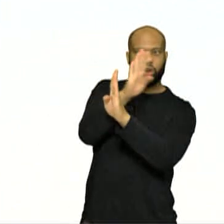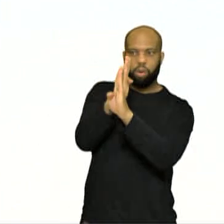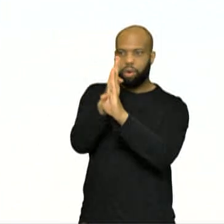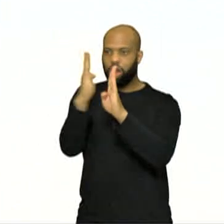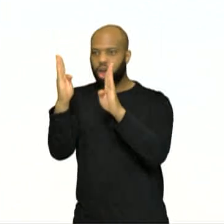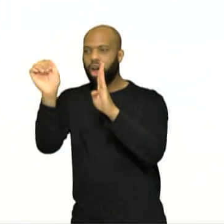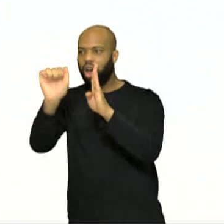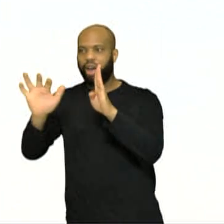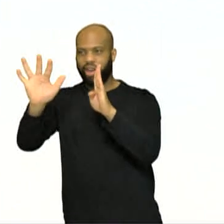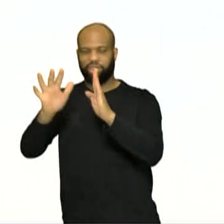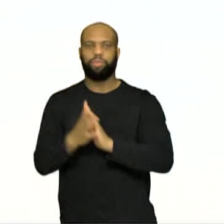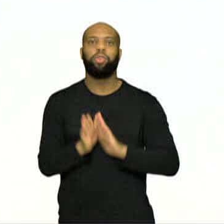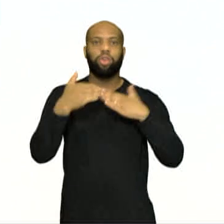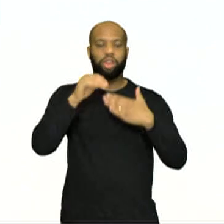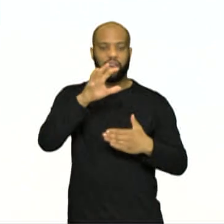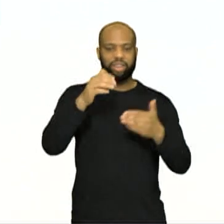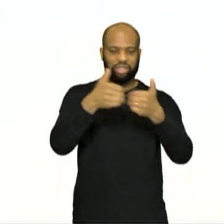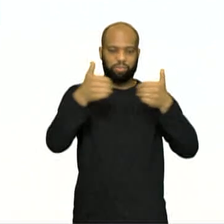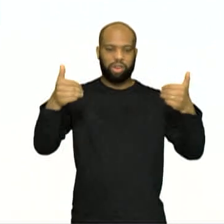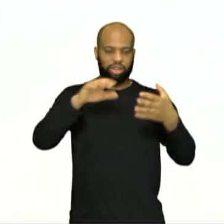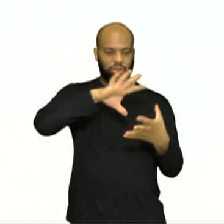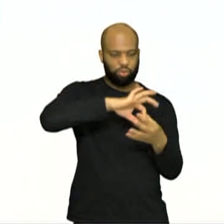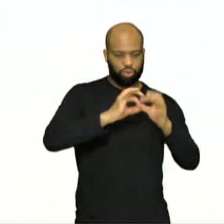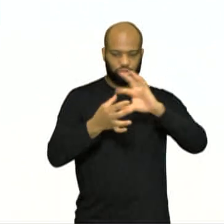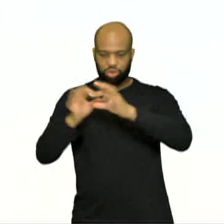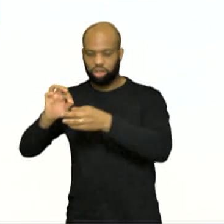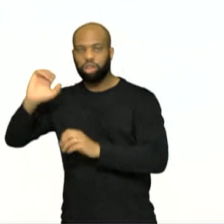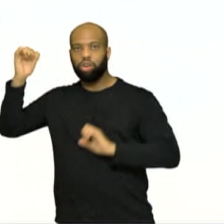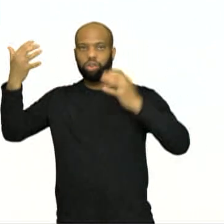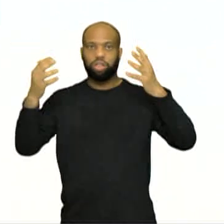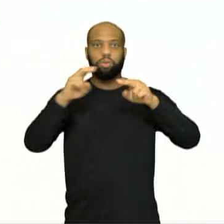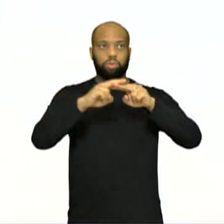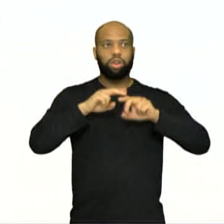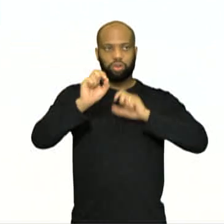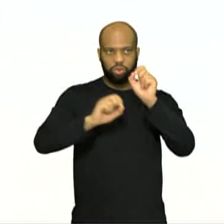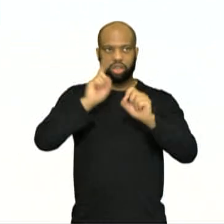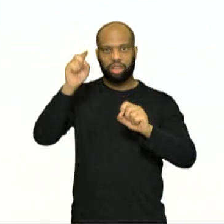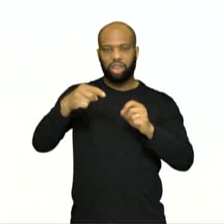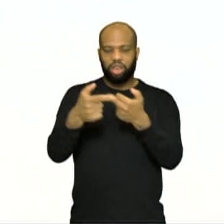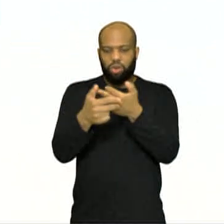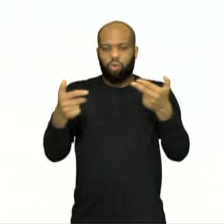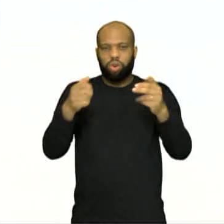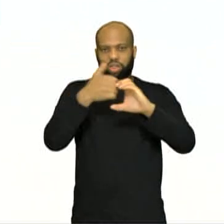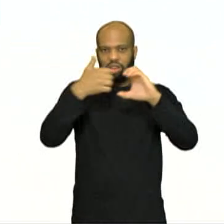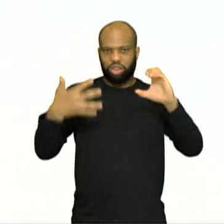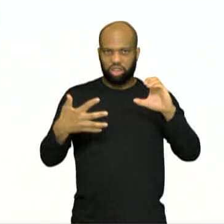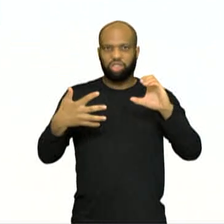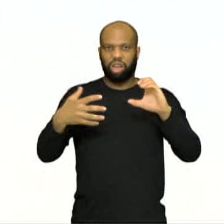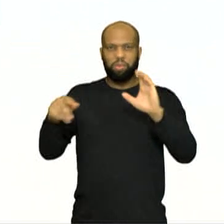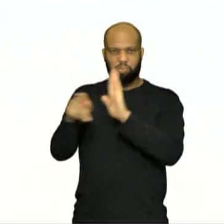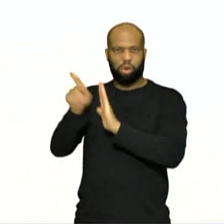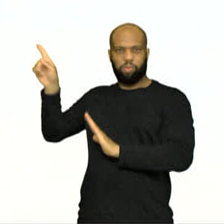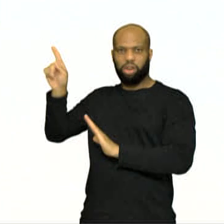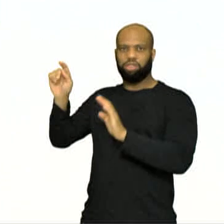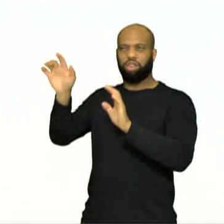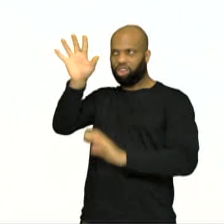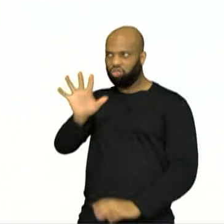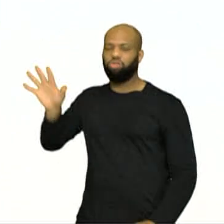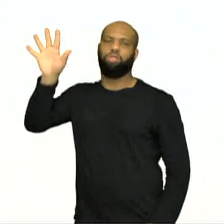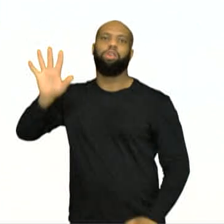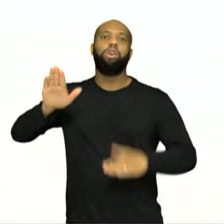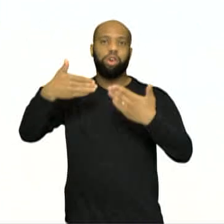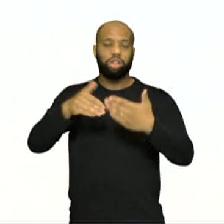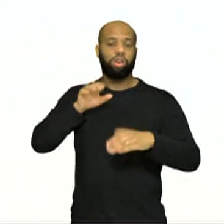Essa divisão continental acontece por conta de aspectos físicos que a gente vai ver daqui a pouco. Esse país ele se